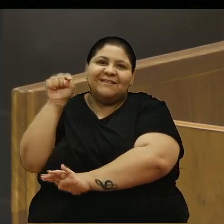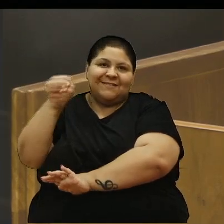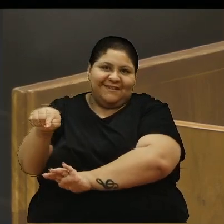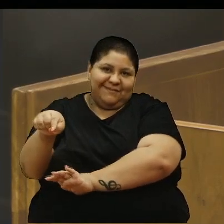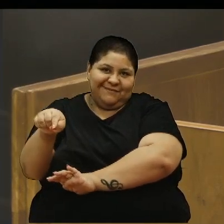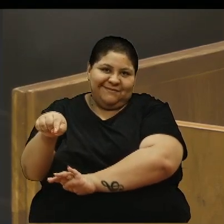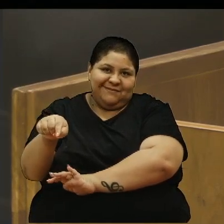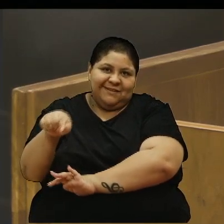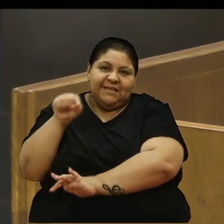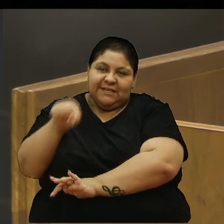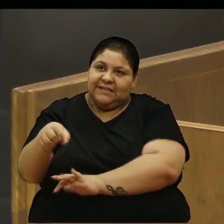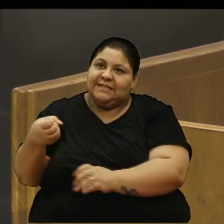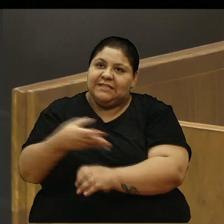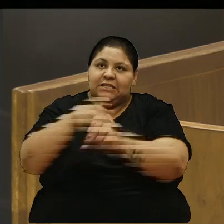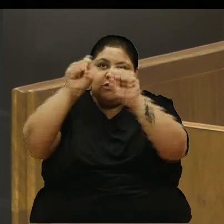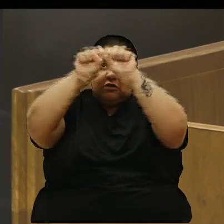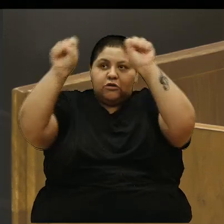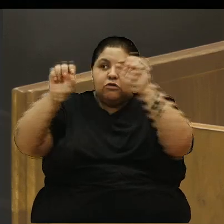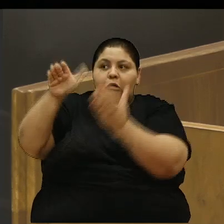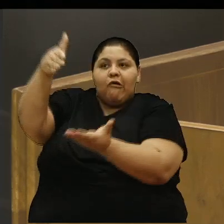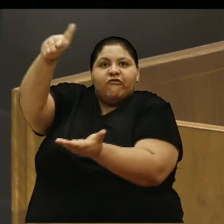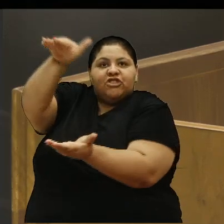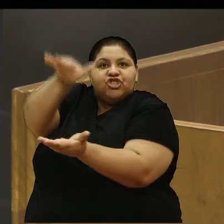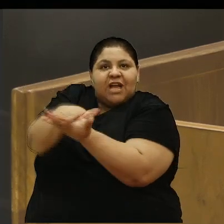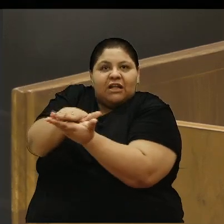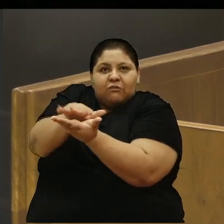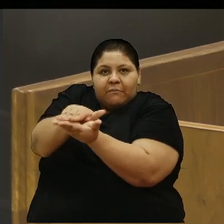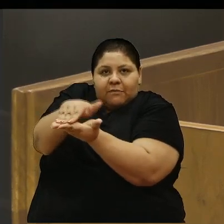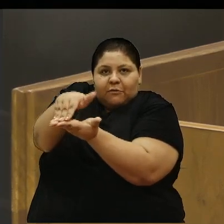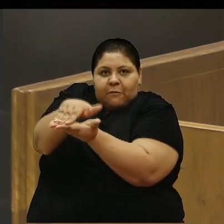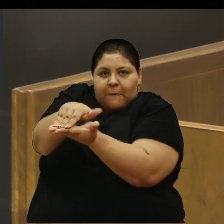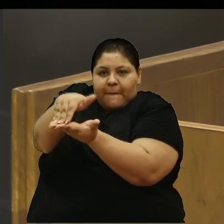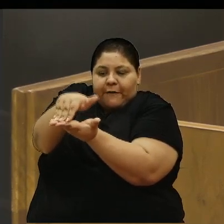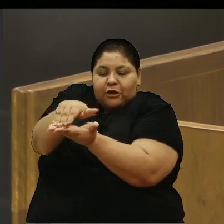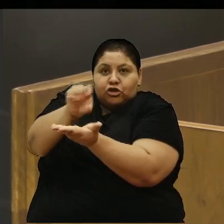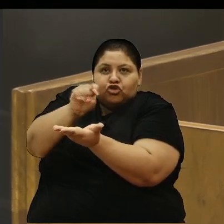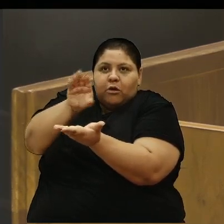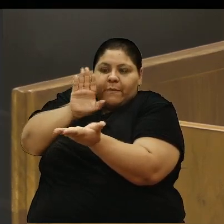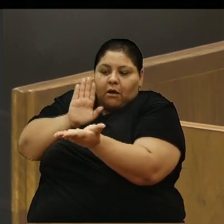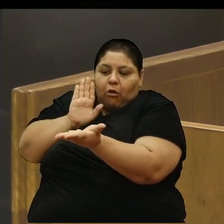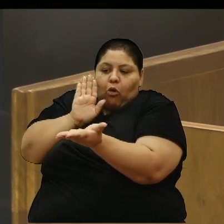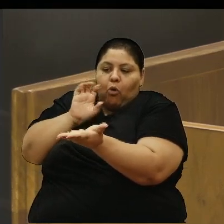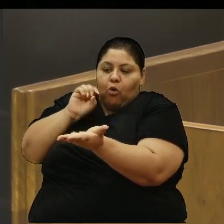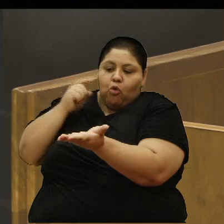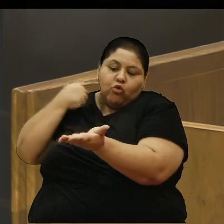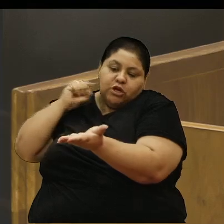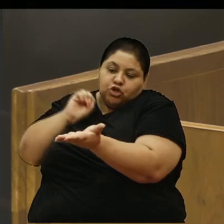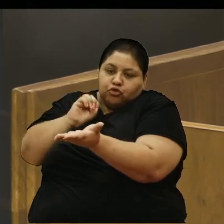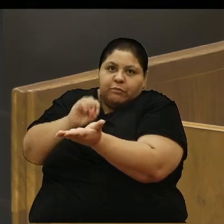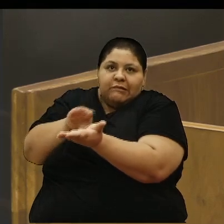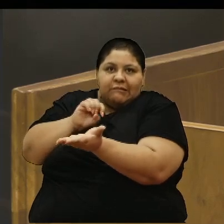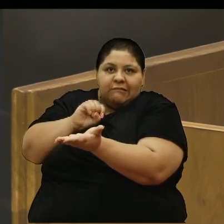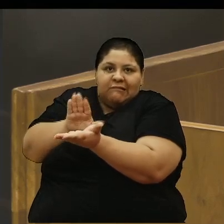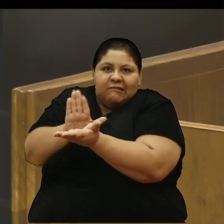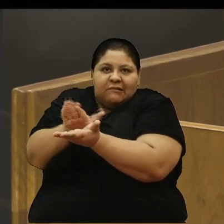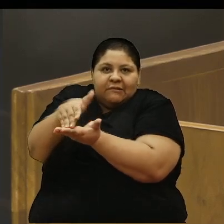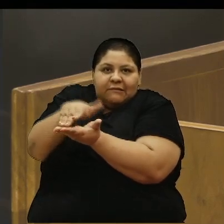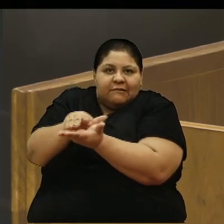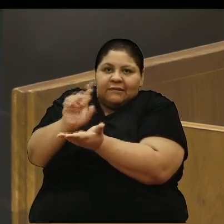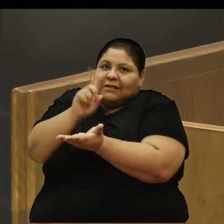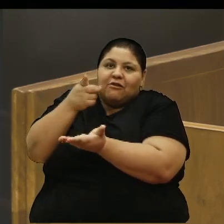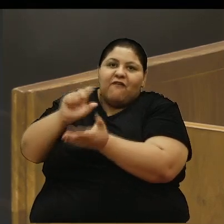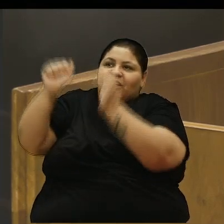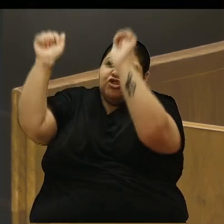sistema, um container fechado com abertura mínima, somente para colocar as coisas pequenas lá dentro, não vai